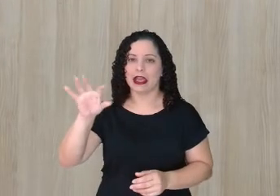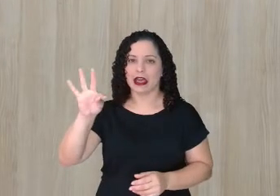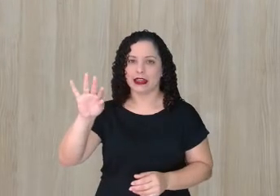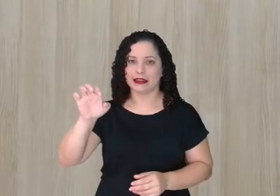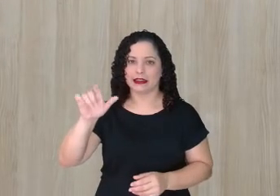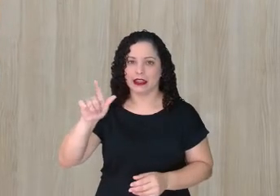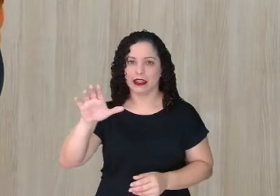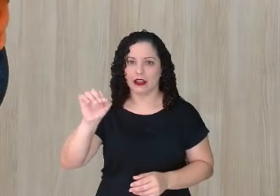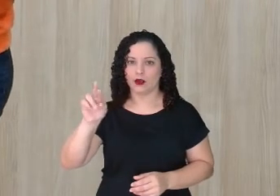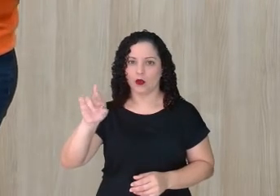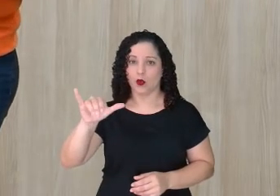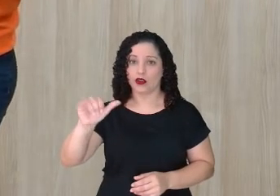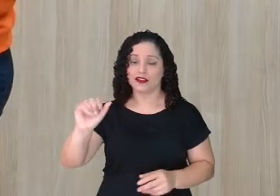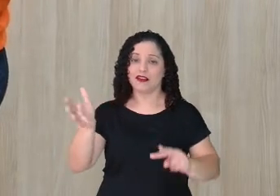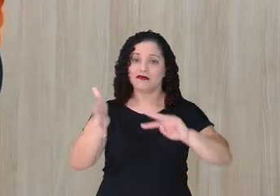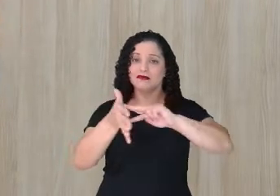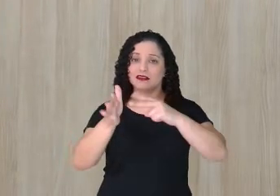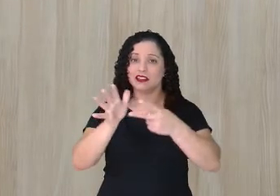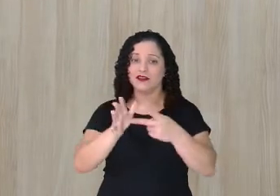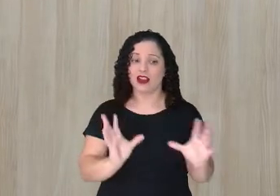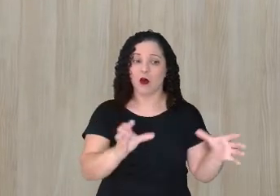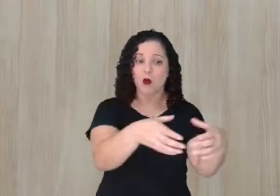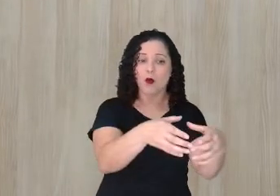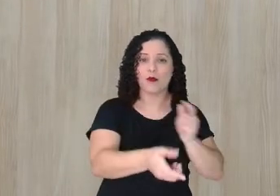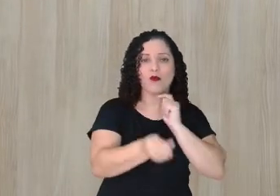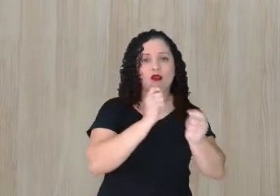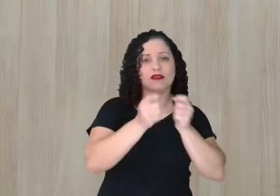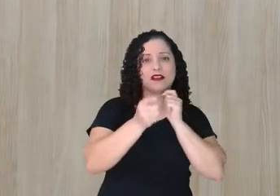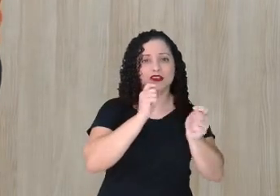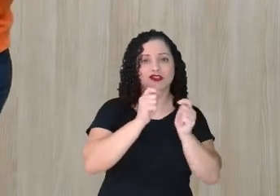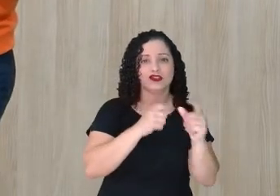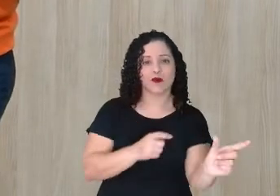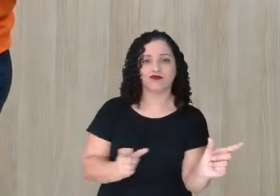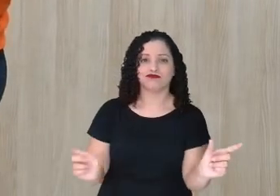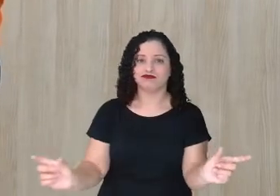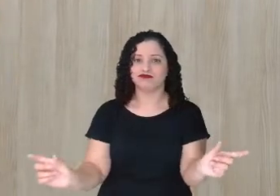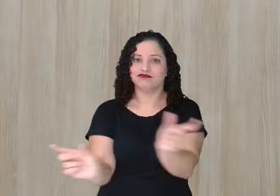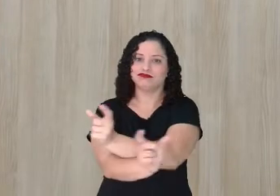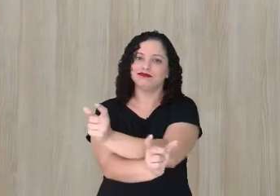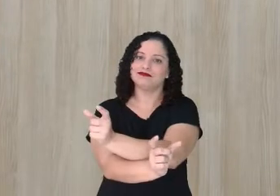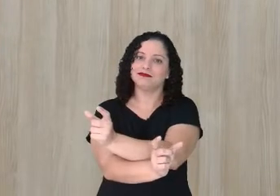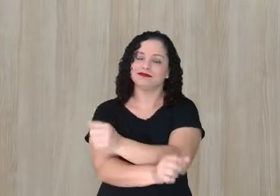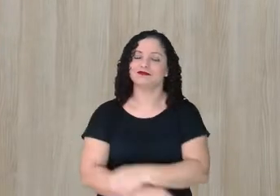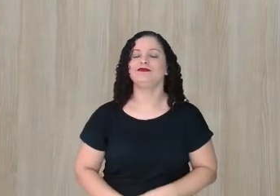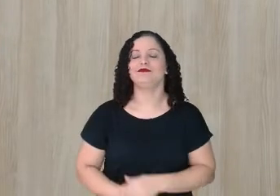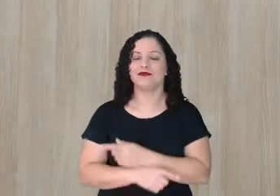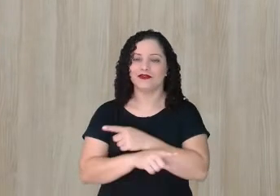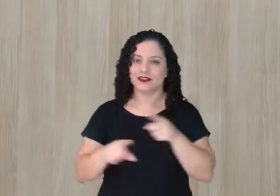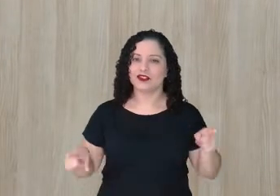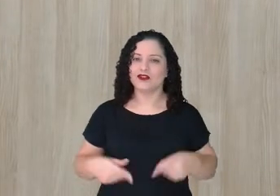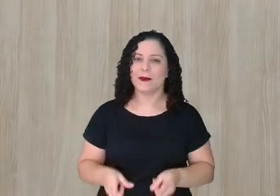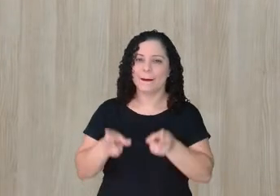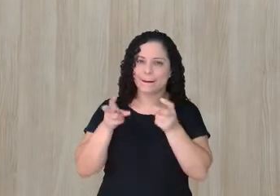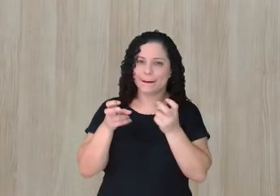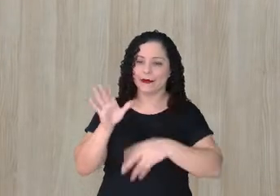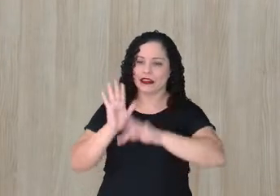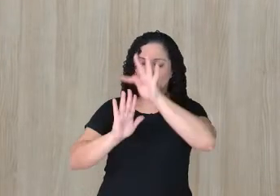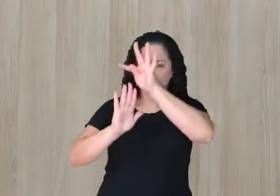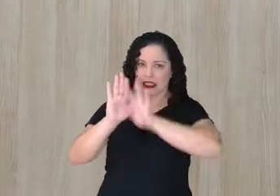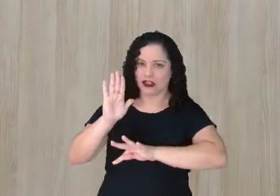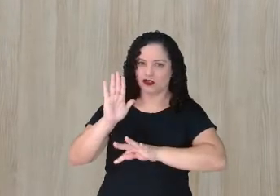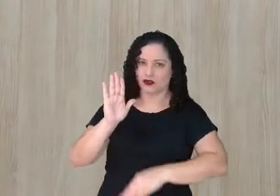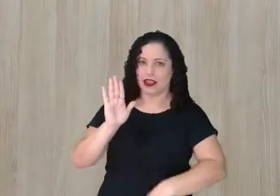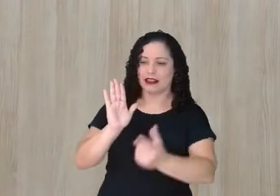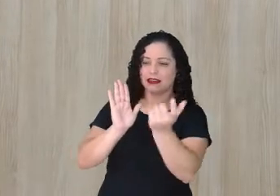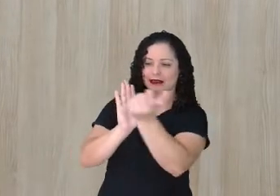aí, não é, os jornalistas. Então, vocês percebem que na construção desse texto, quando esse texto